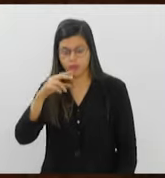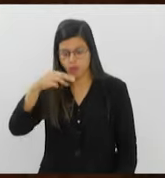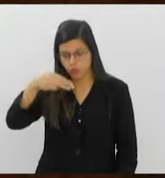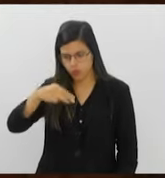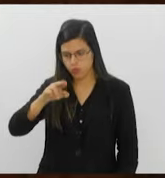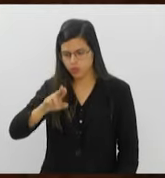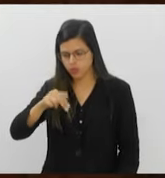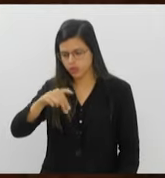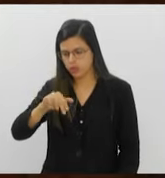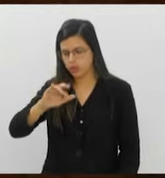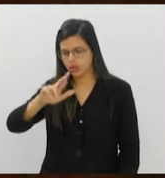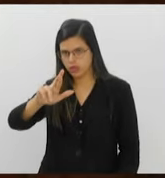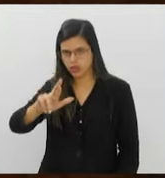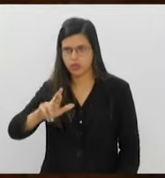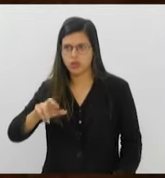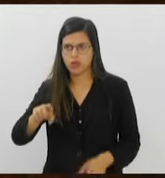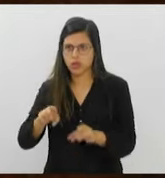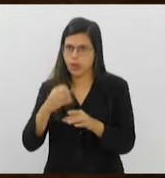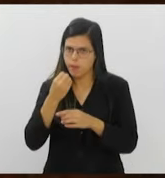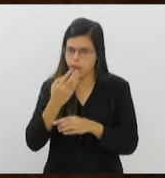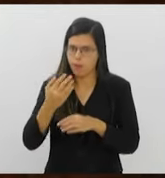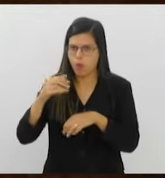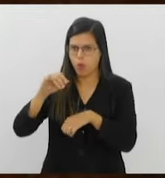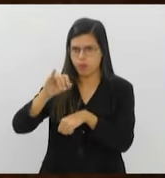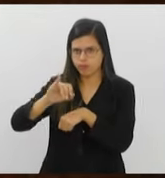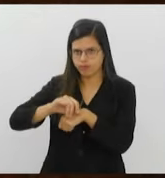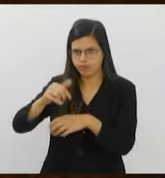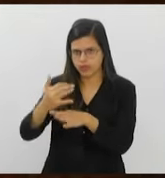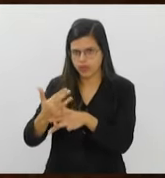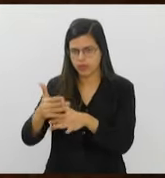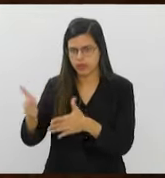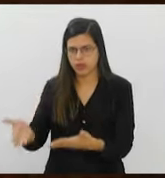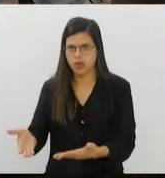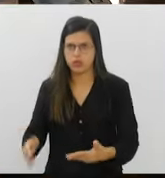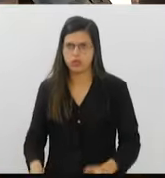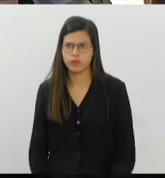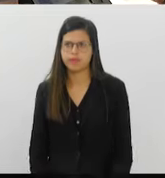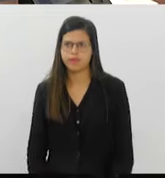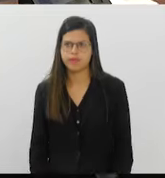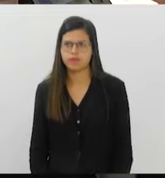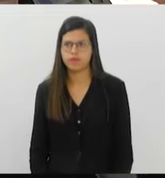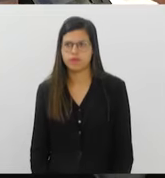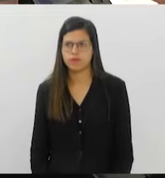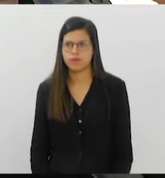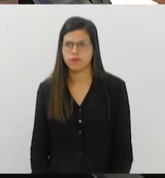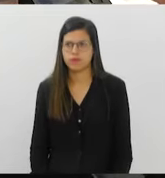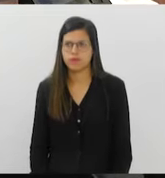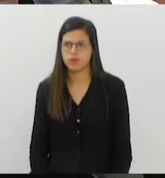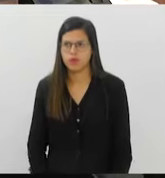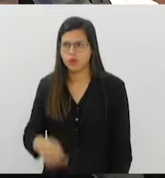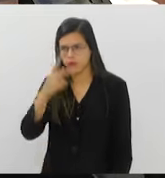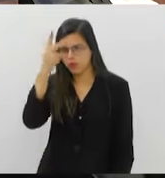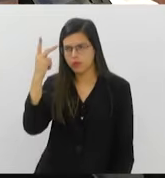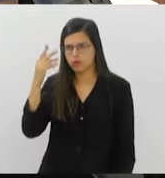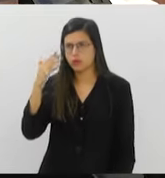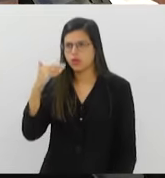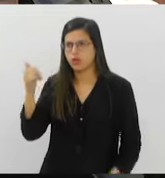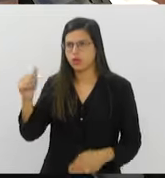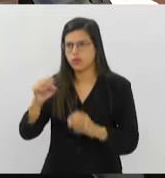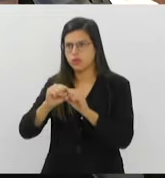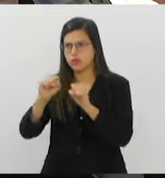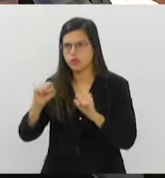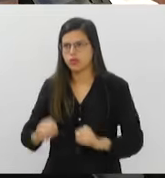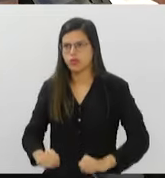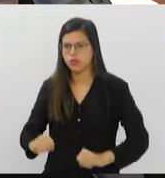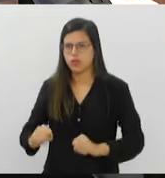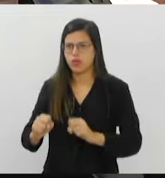Redonda e para a população que também é beneficiada lá, okay, com esse Arraiá da Cidadania. Alguém chamou no sistema online aí? Presidente,